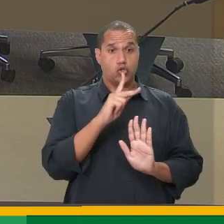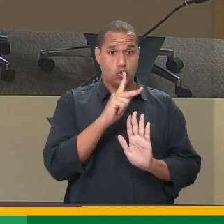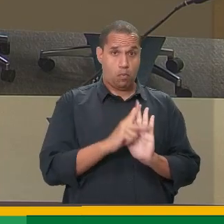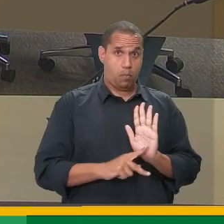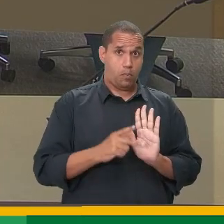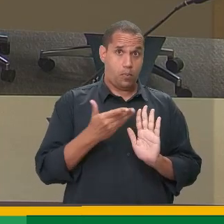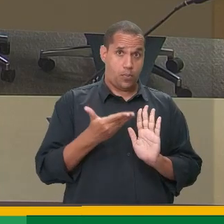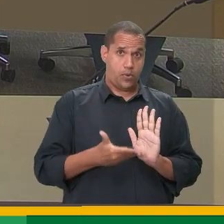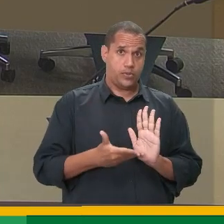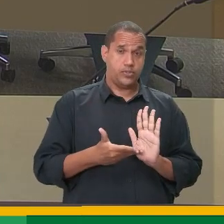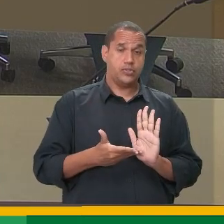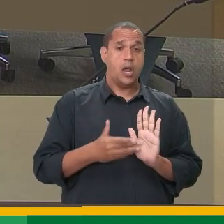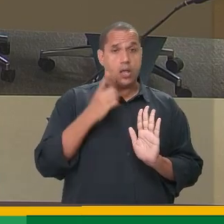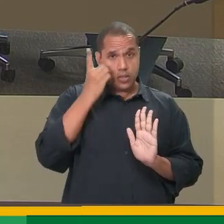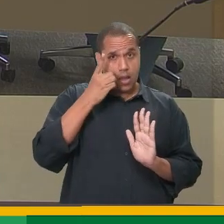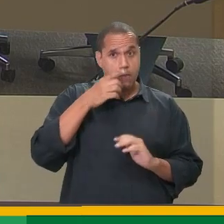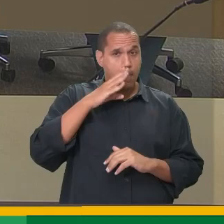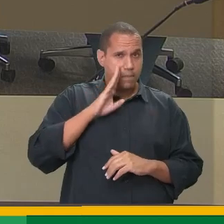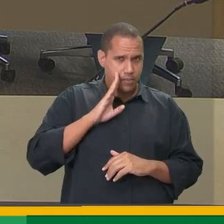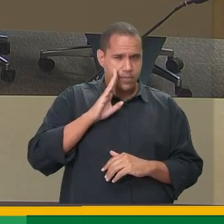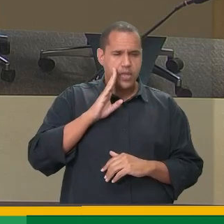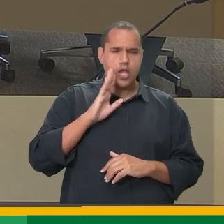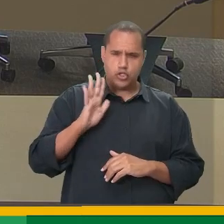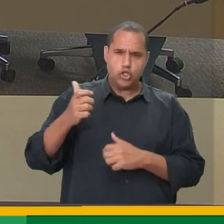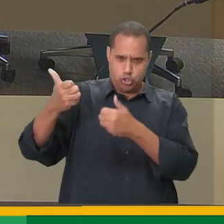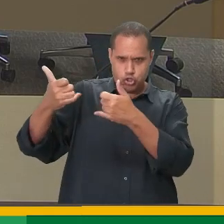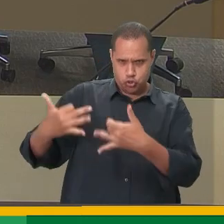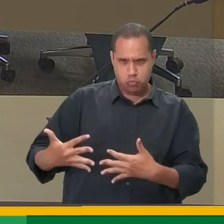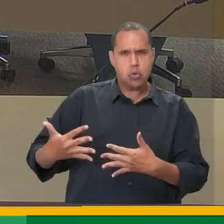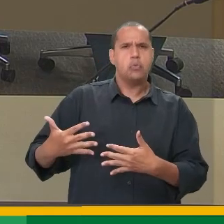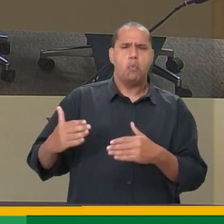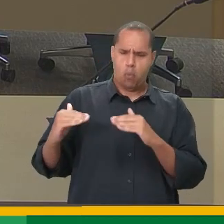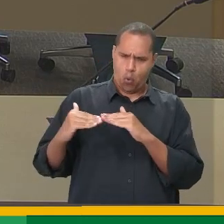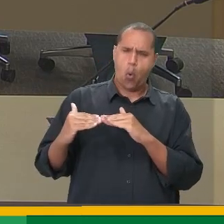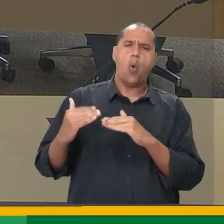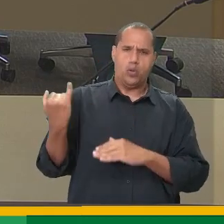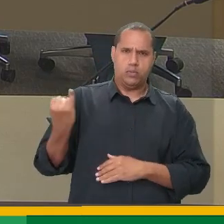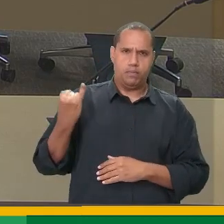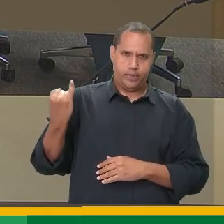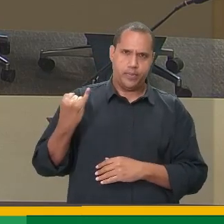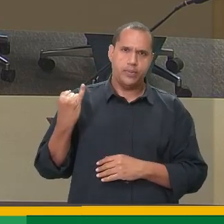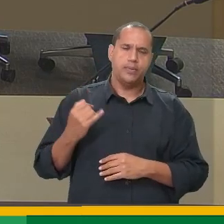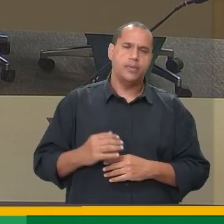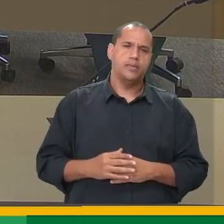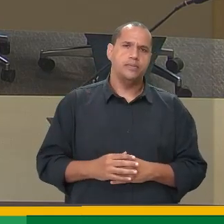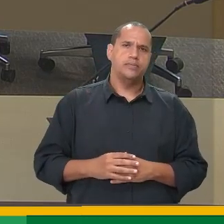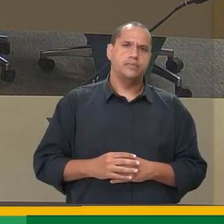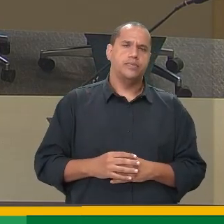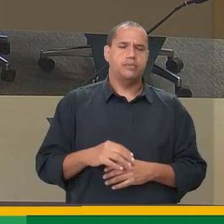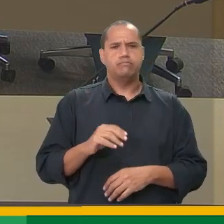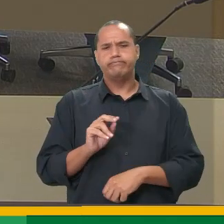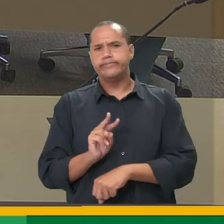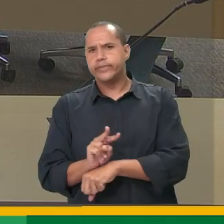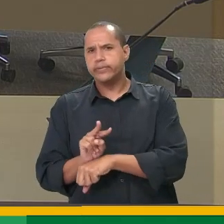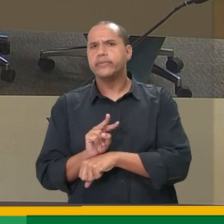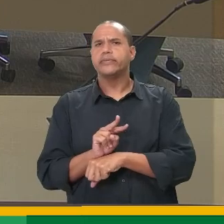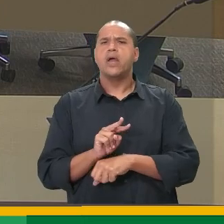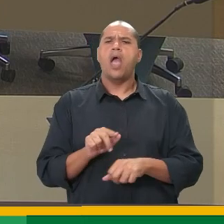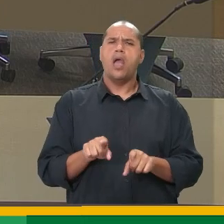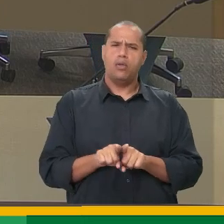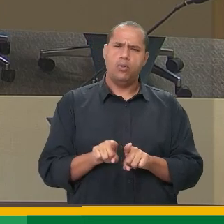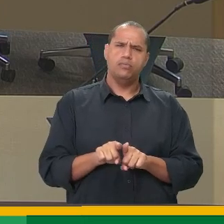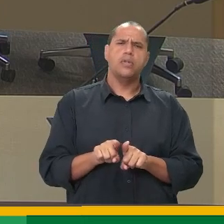do que a deputada Bia já colocou e que é extremamente importante eu acho que é um zelo eu até discuto um